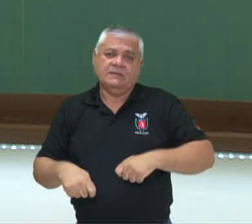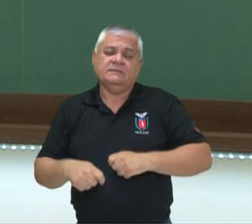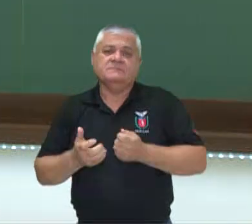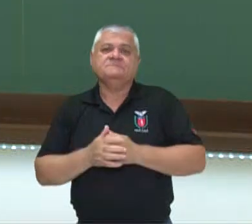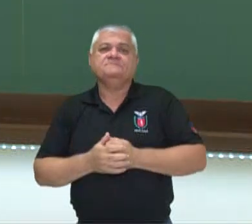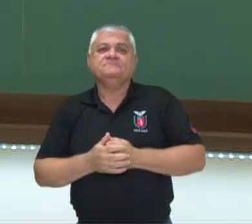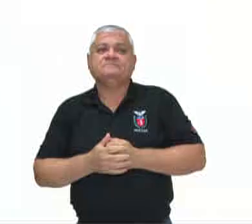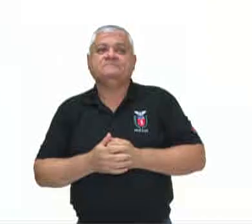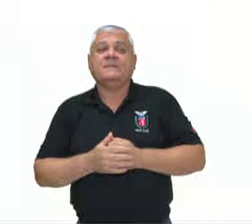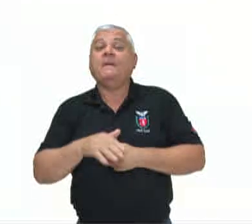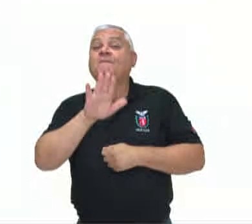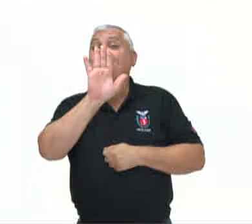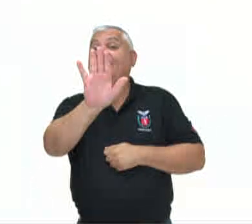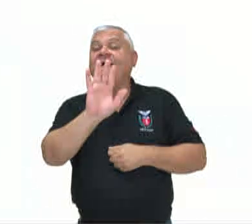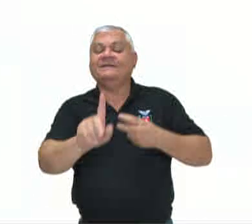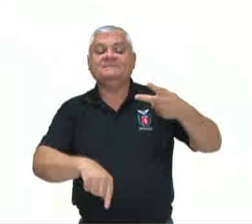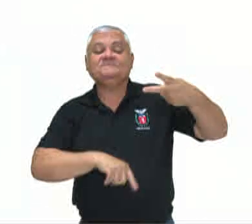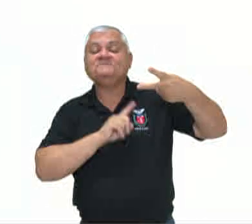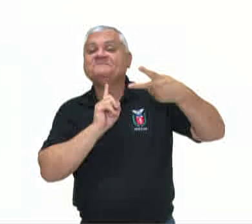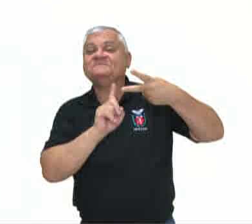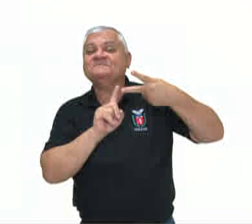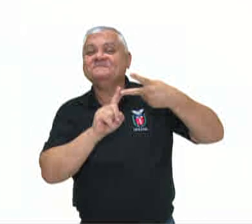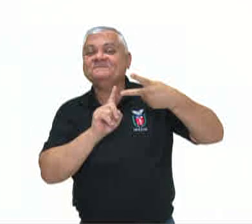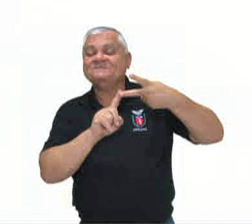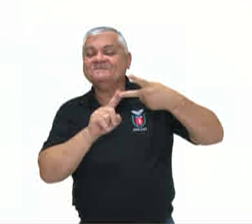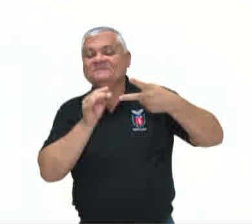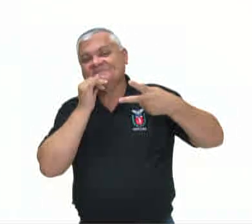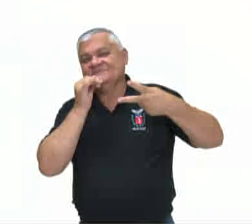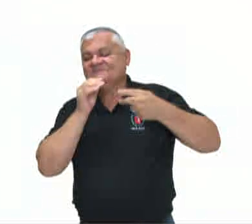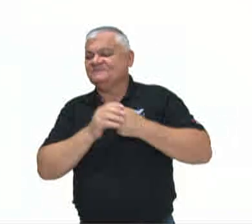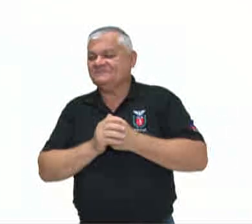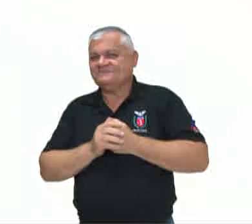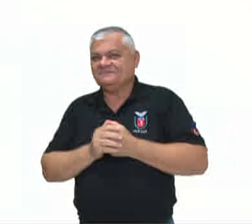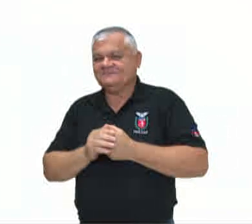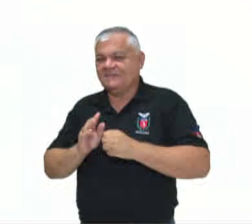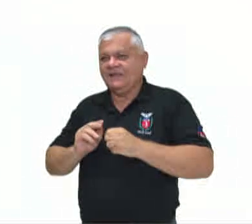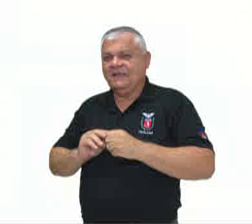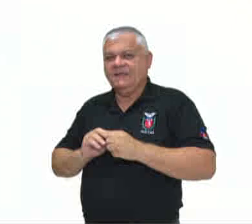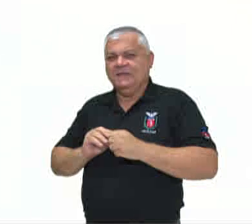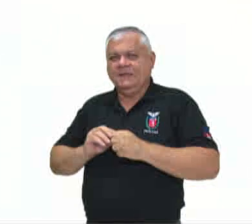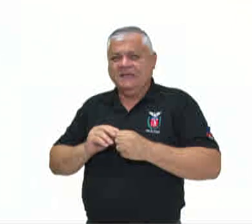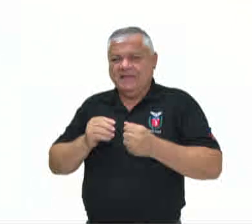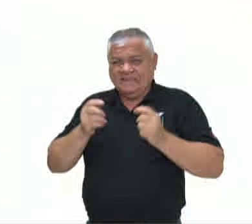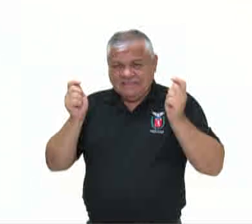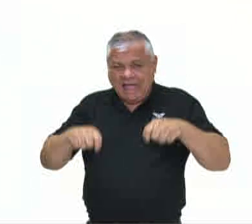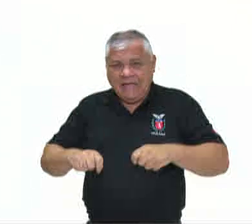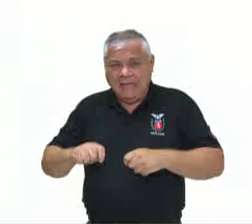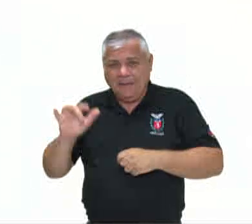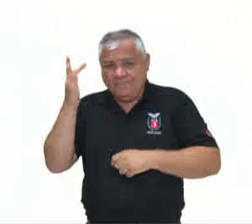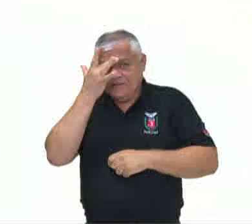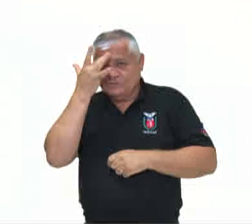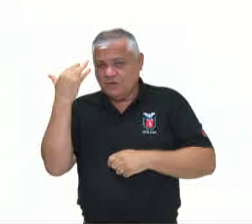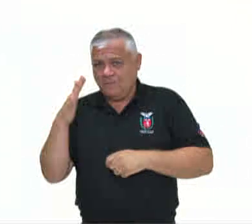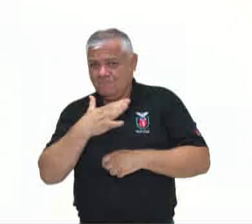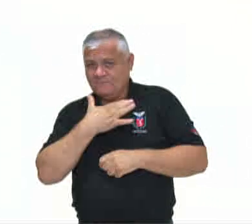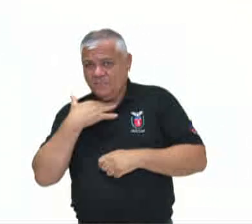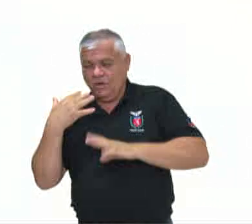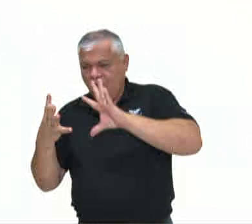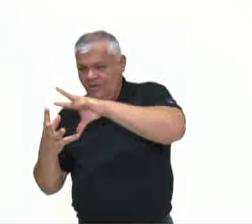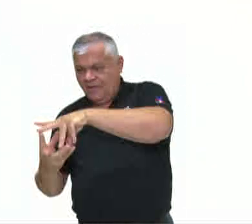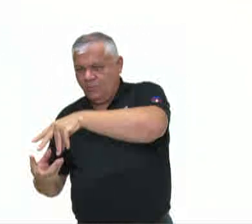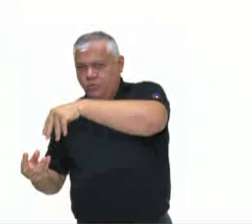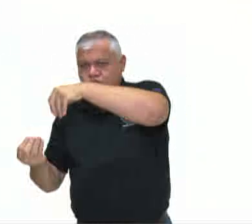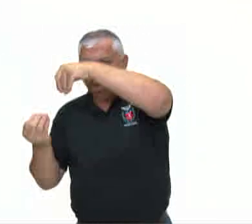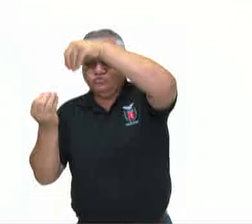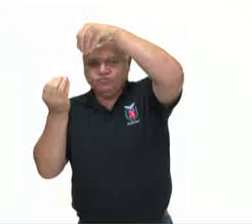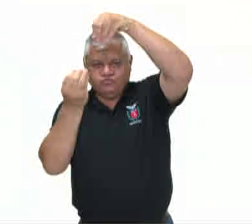essa ideia. No entanto, mesmo realizando uma expedição, não posso verificar se, depois da morte, as almas